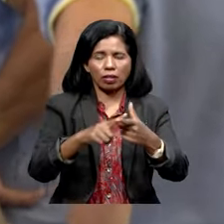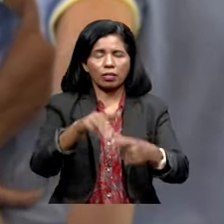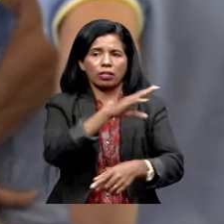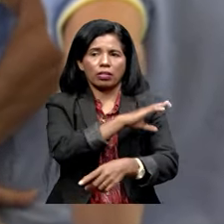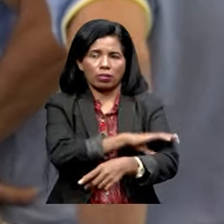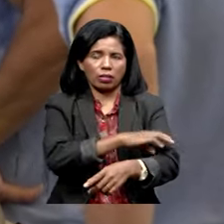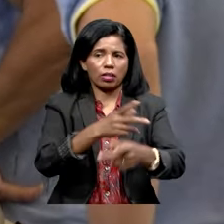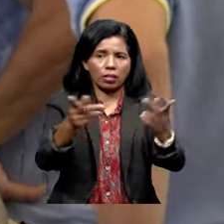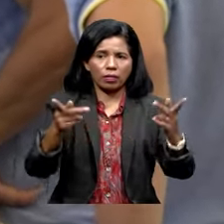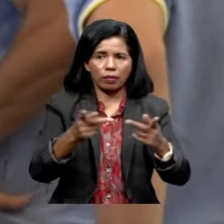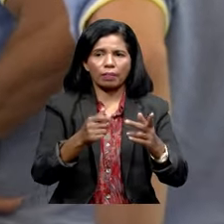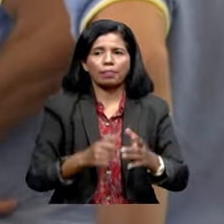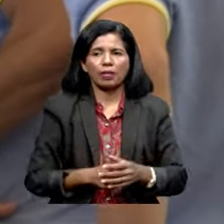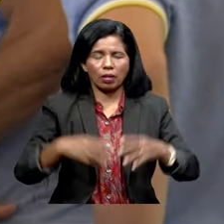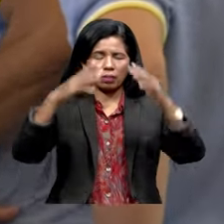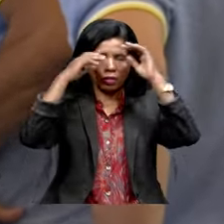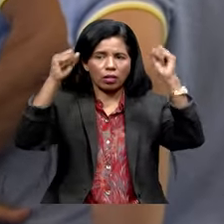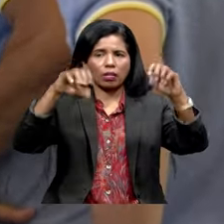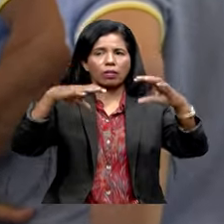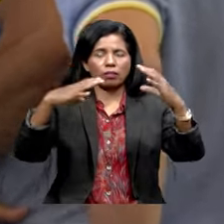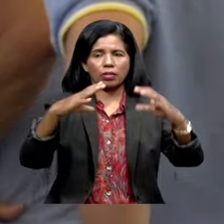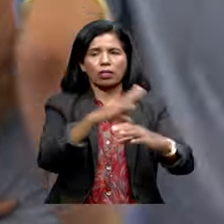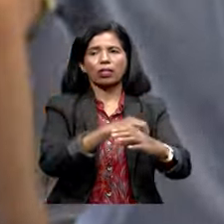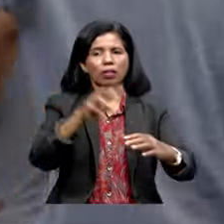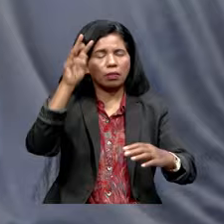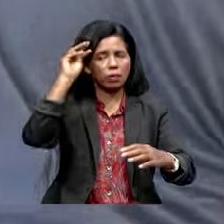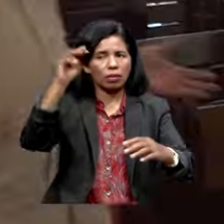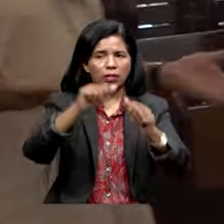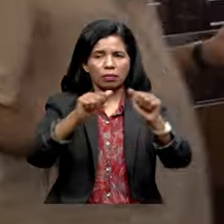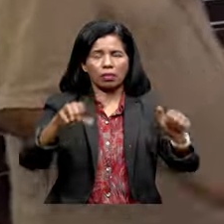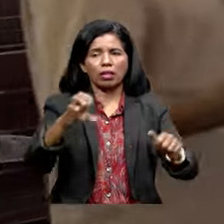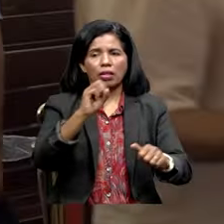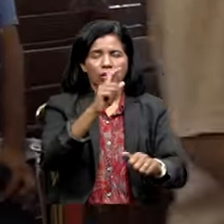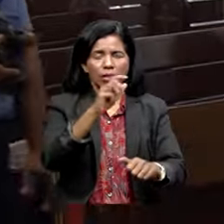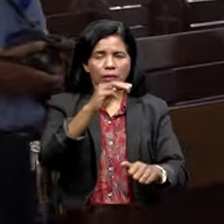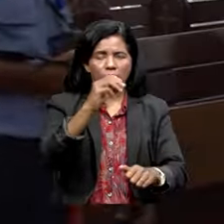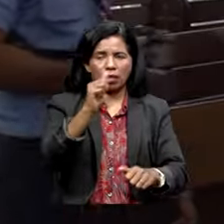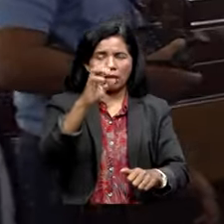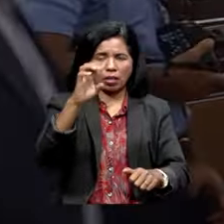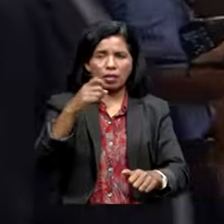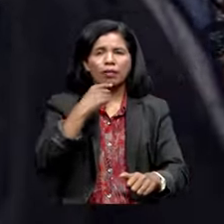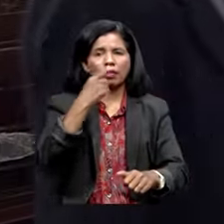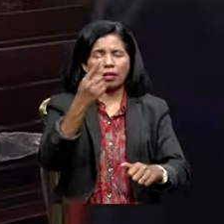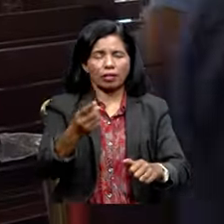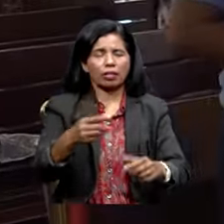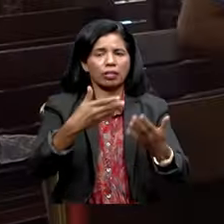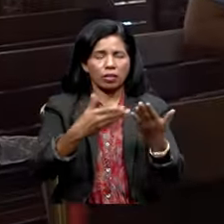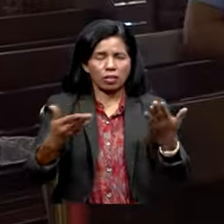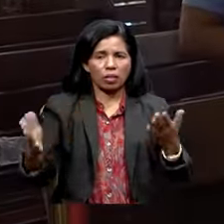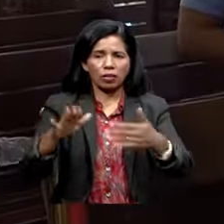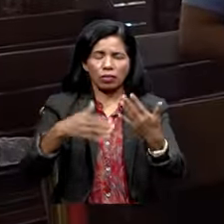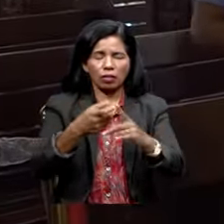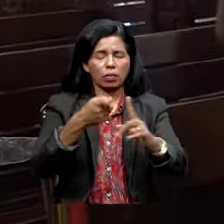ne fatin presidente comissão atual Ministro Administração Estatal, Tomás Cabral Hatete, equipa avançada